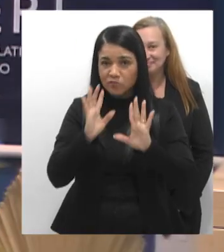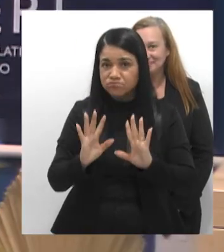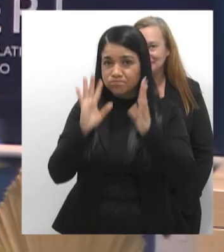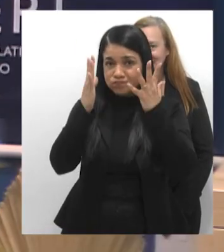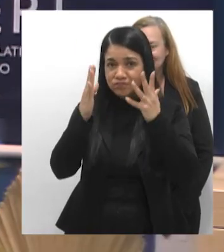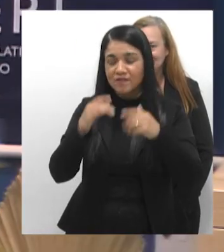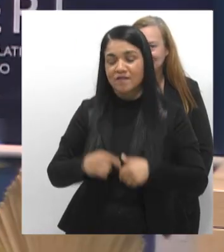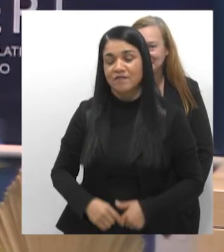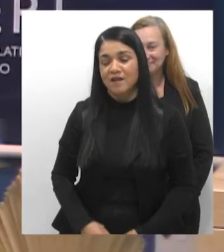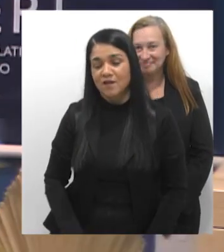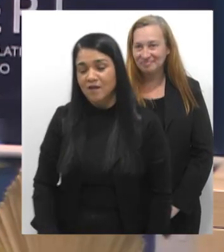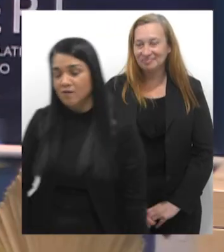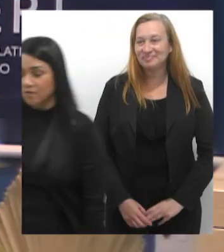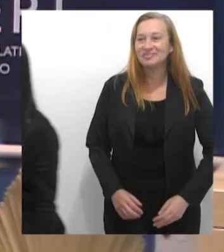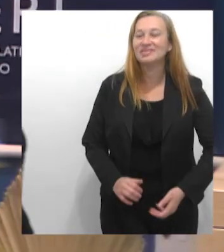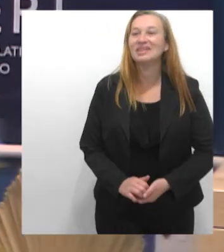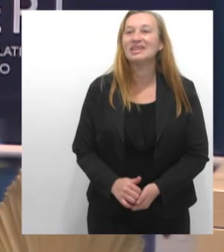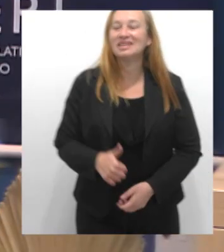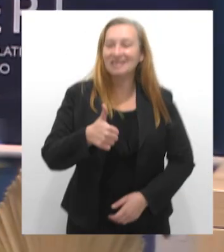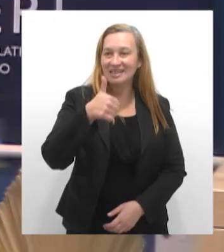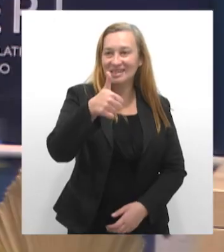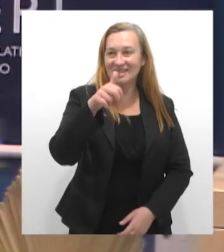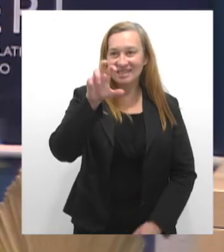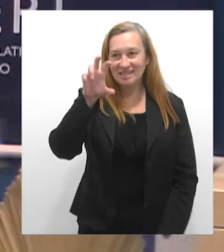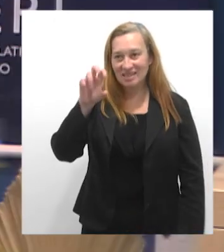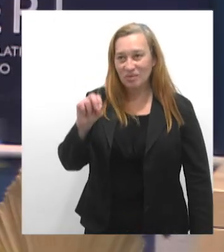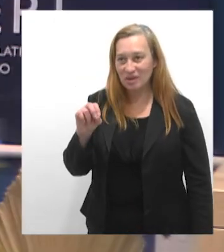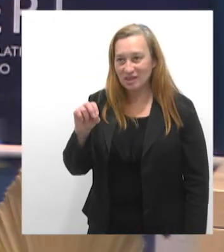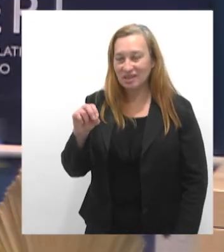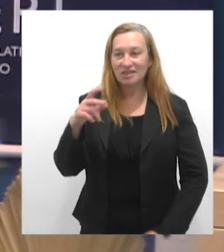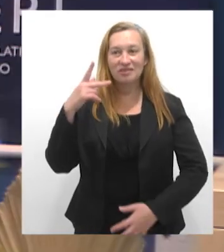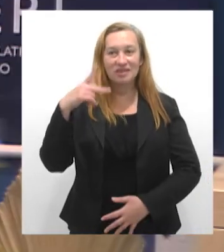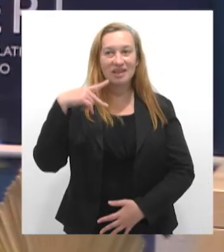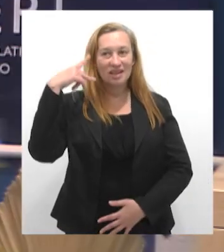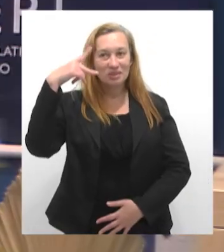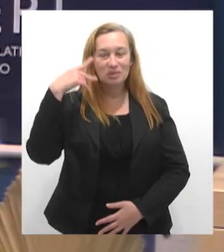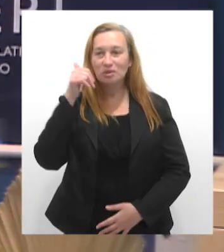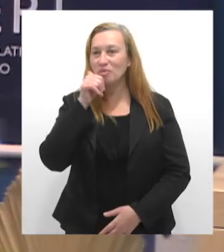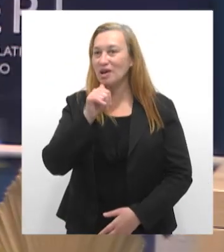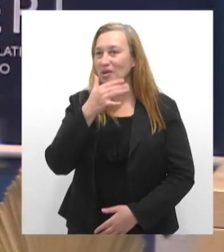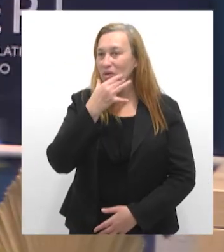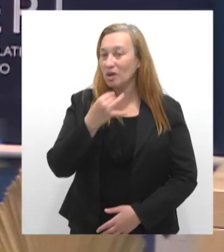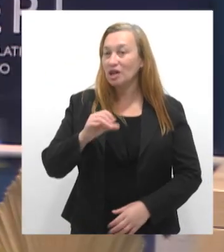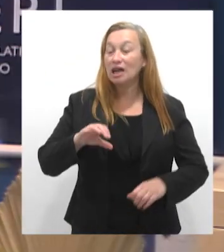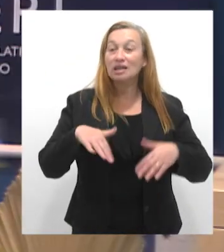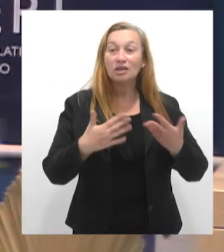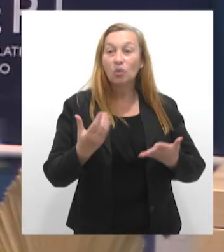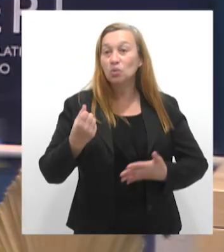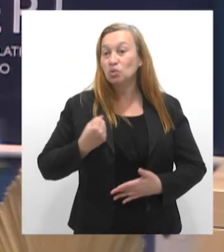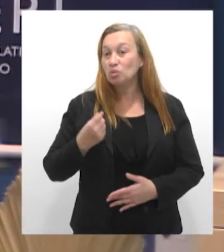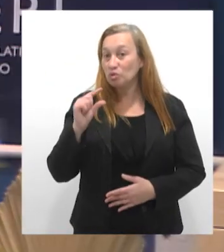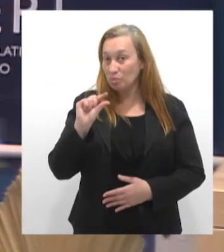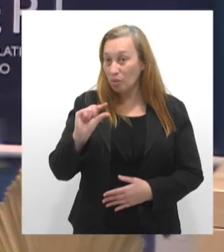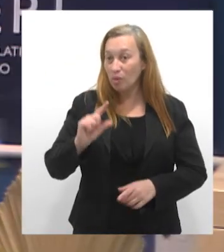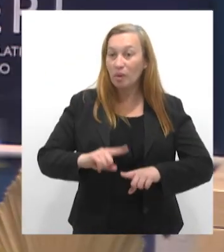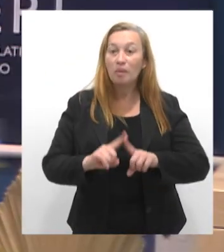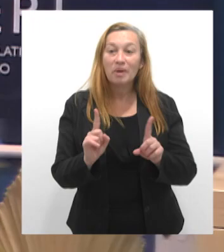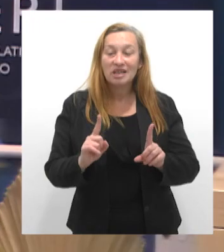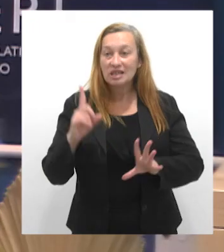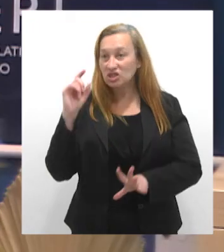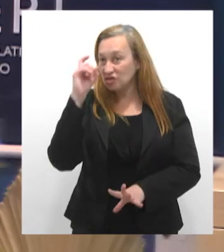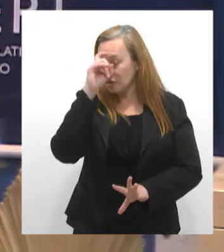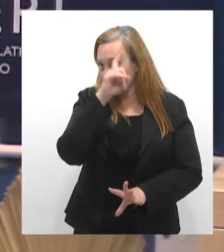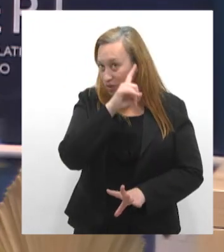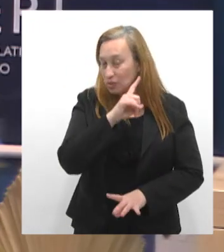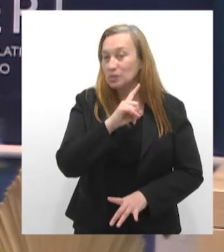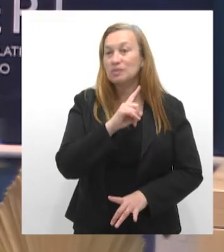que compareceram cerca de 150 vereadores e vereadoras. É um número pequeno diante do número de vereadores, mas eu diria que é difícil